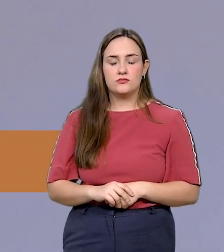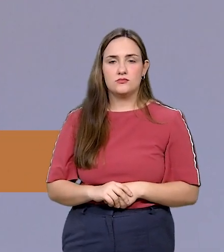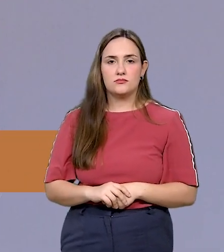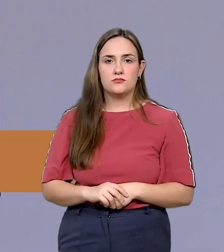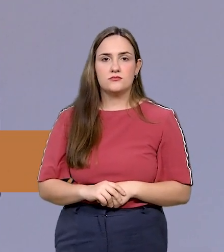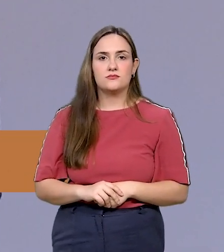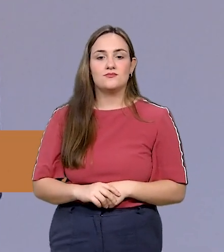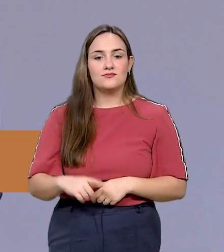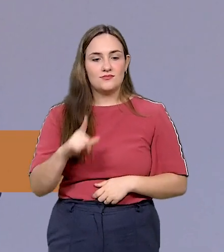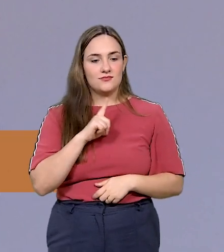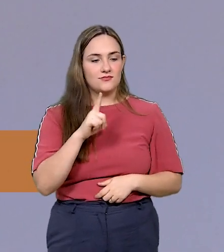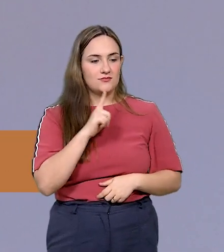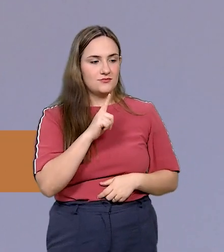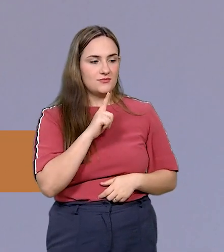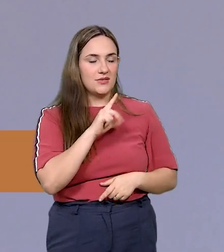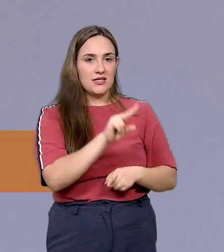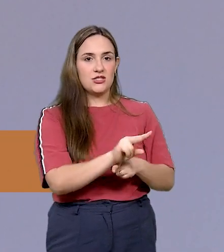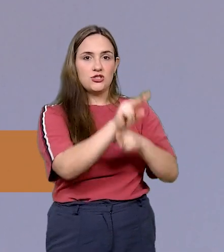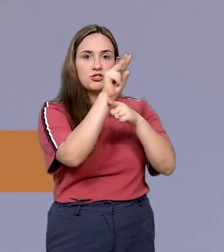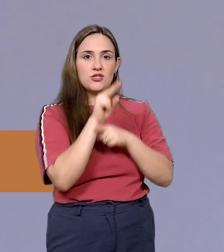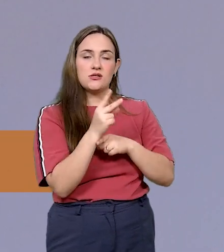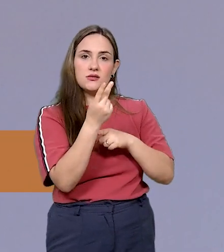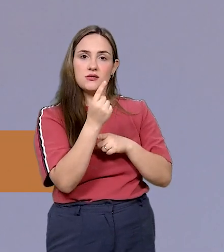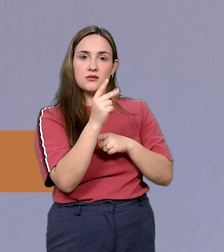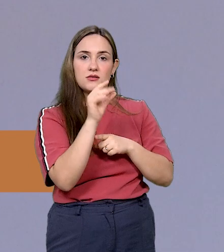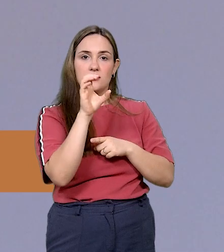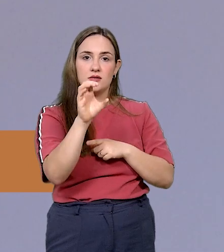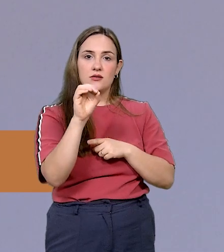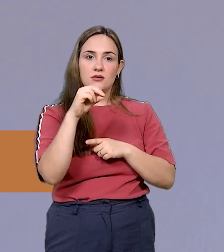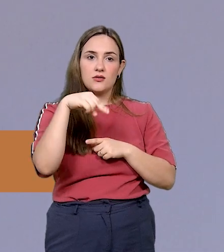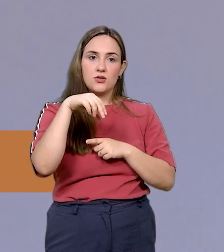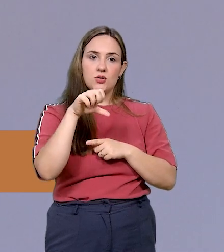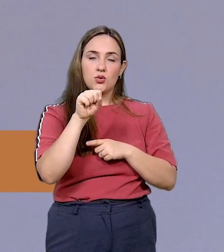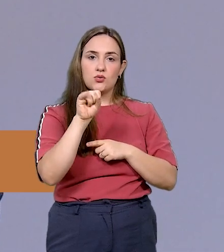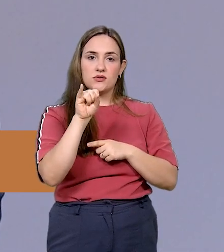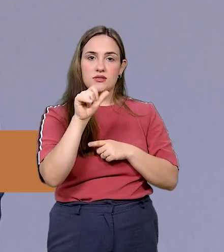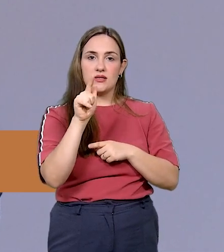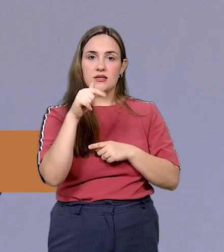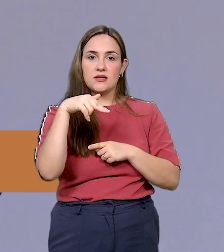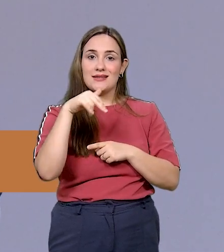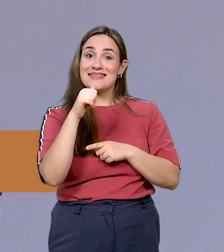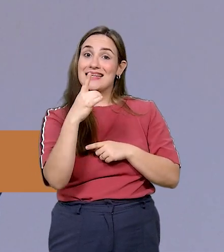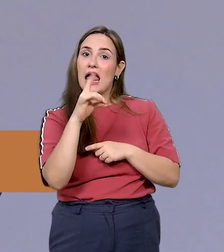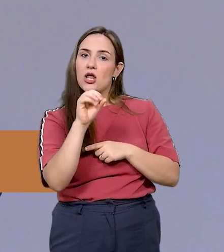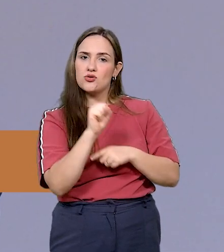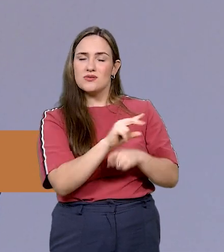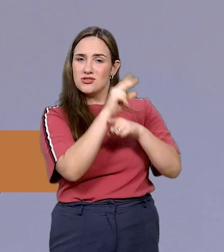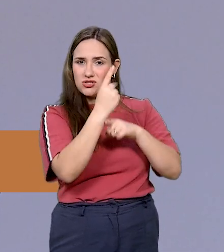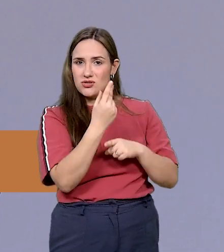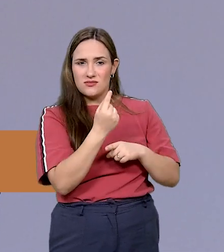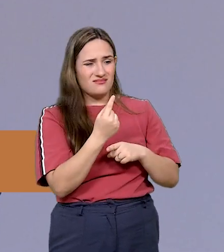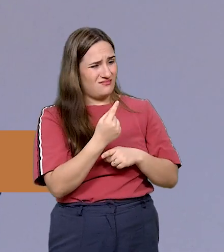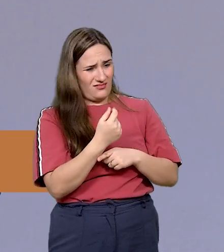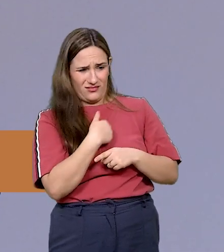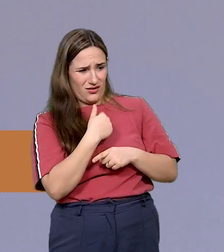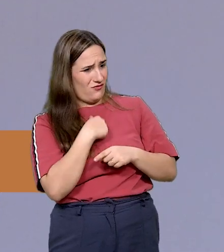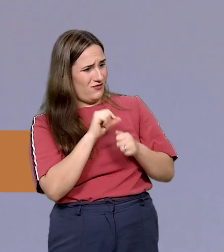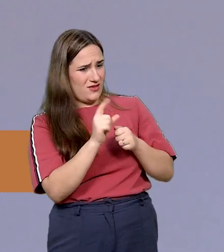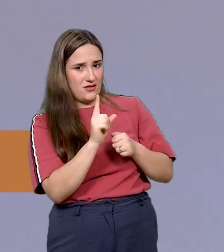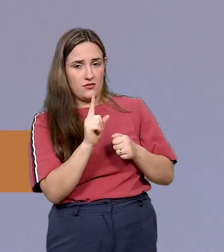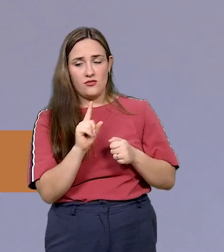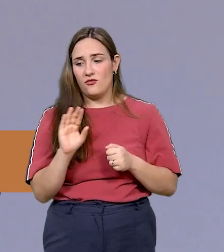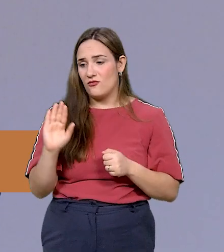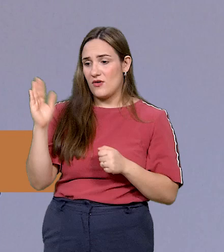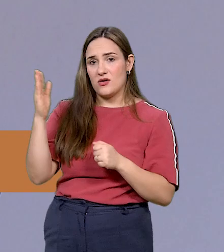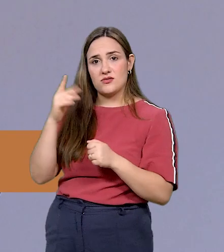envolvem consignados não reconhecidos pela parte. 22% dos casos atendidos envolviam